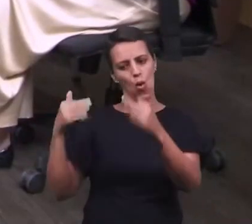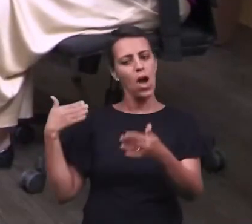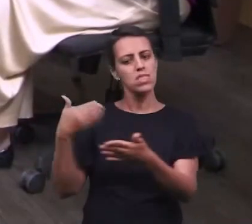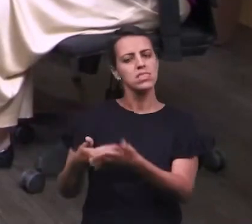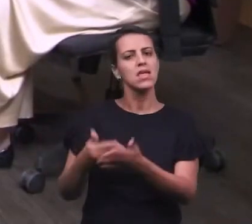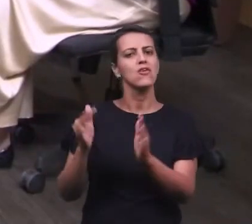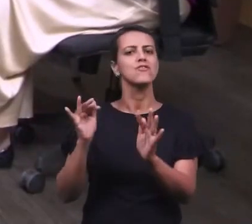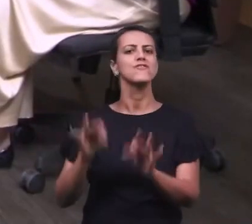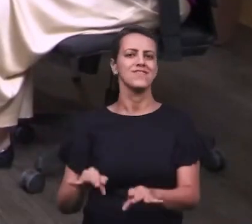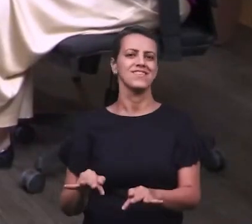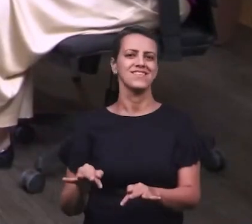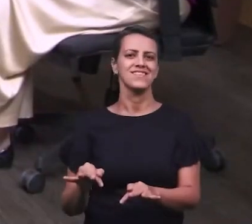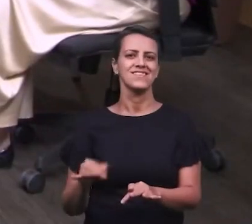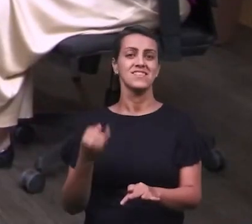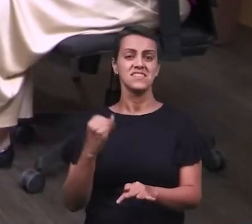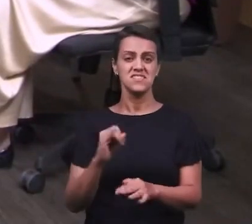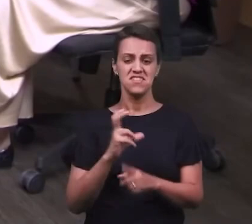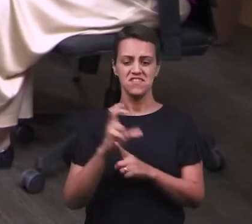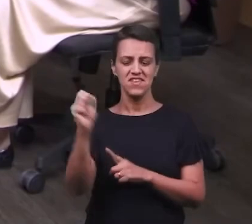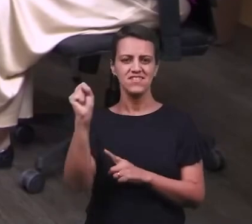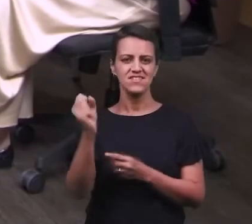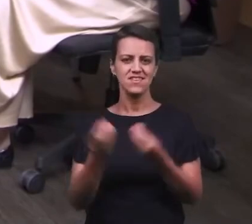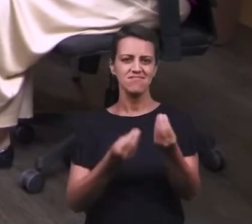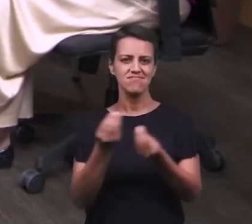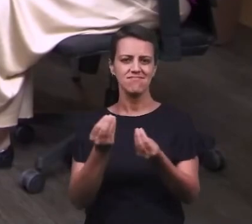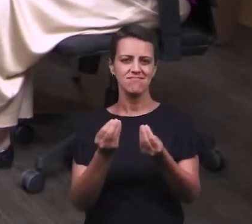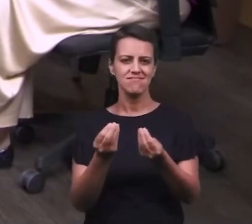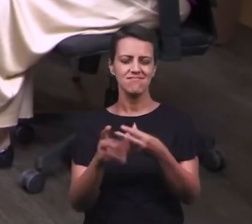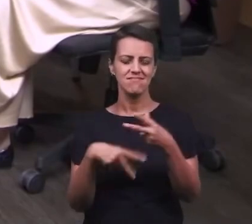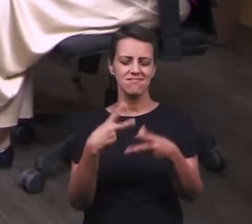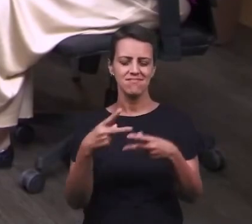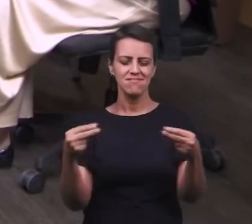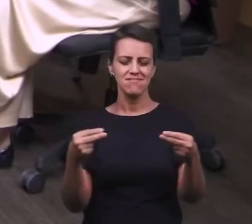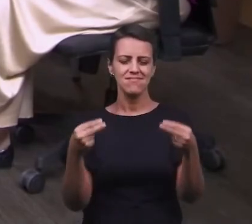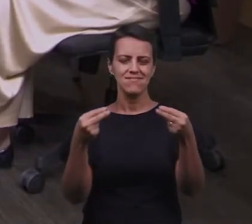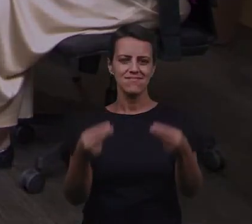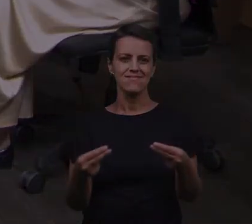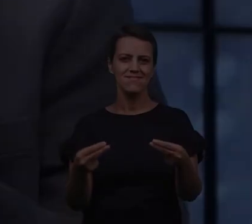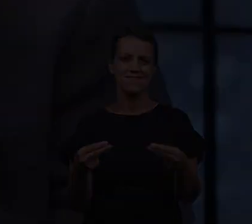dar-lhe-ei, e todas aquelas sequências de bênçãos que estão previstas no livro de Apocalipse. Muito bem.